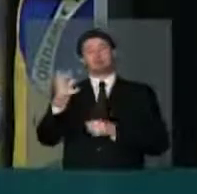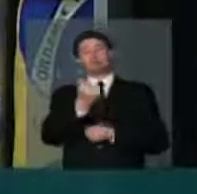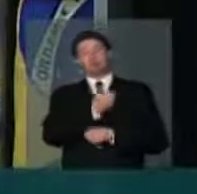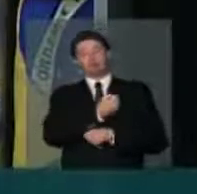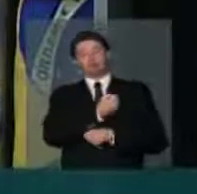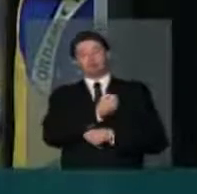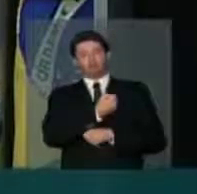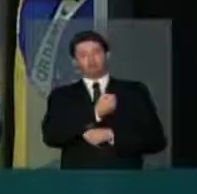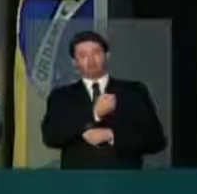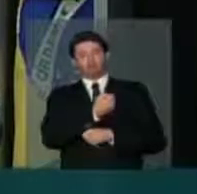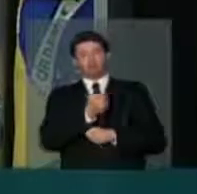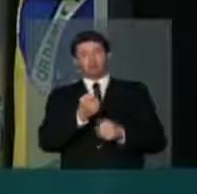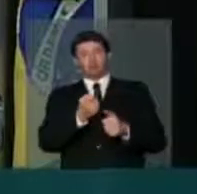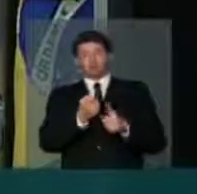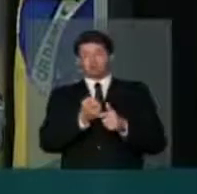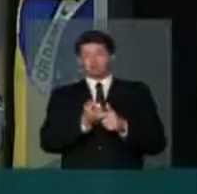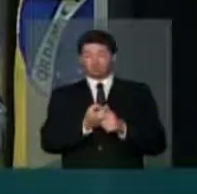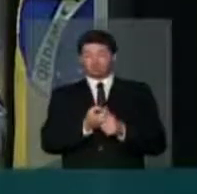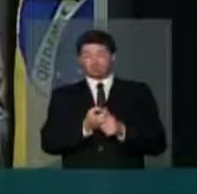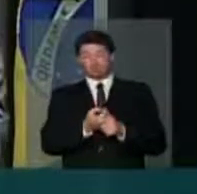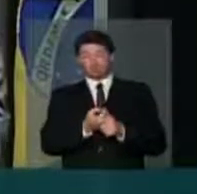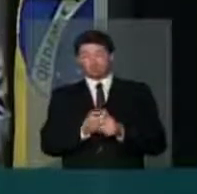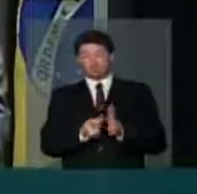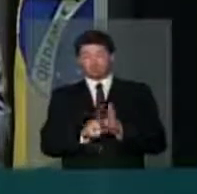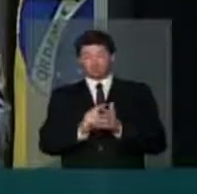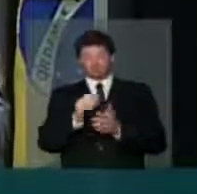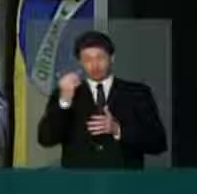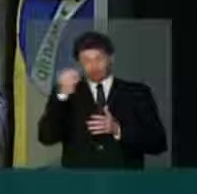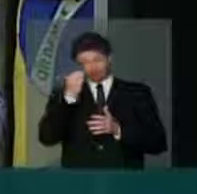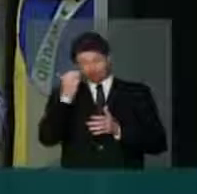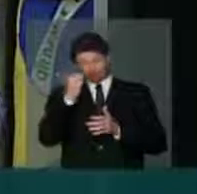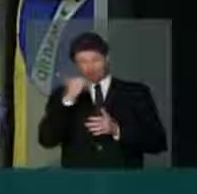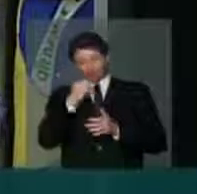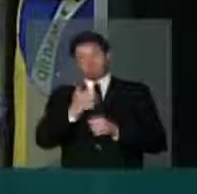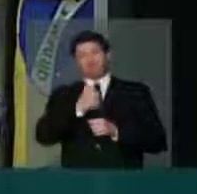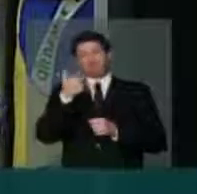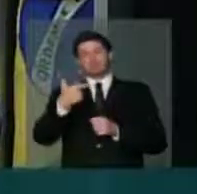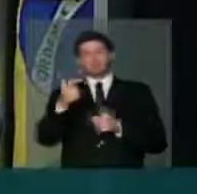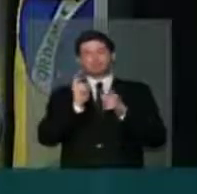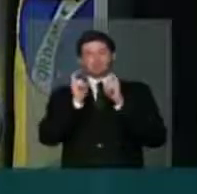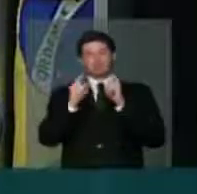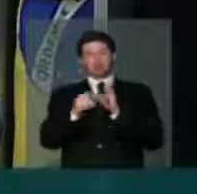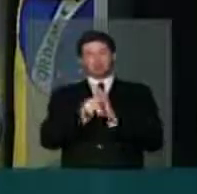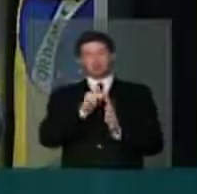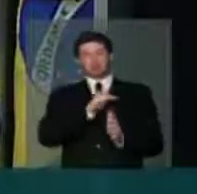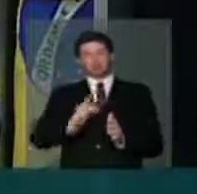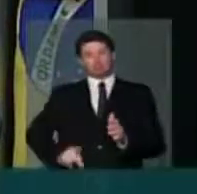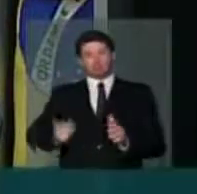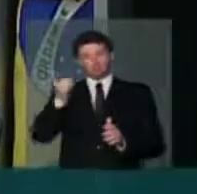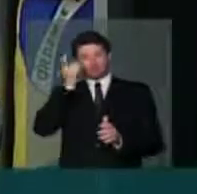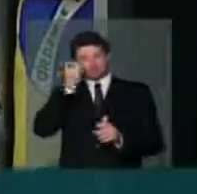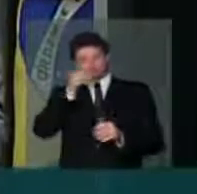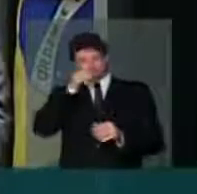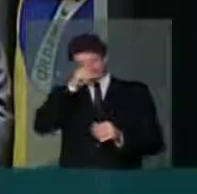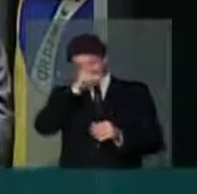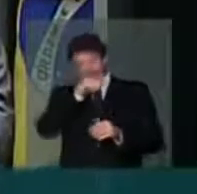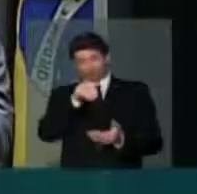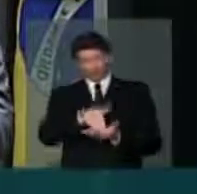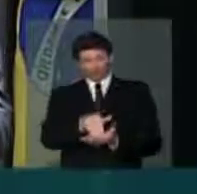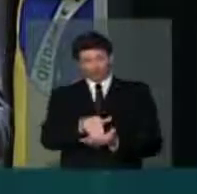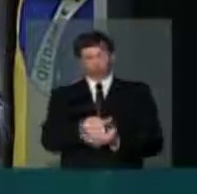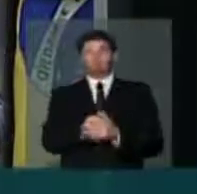a prematuramente combalida segunda gestão da presidente. No